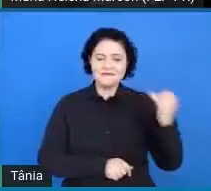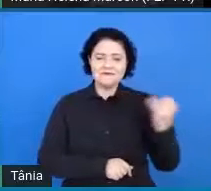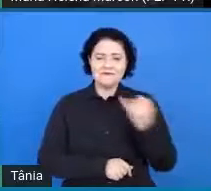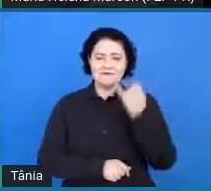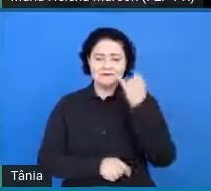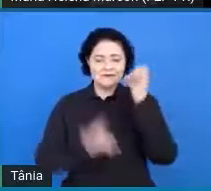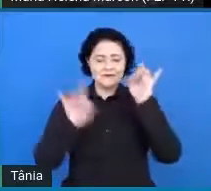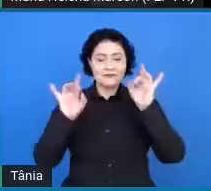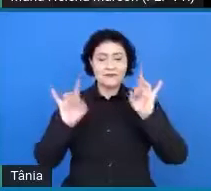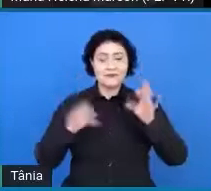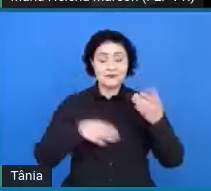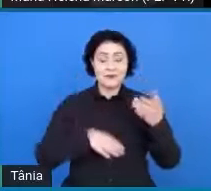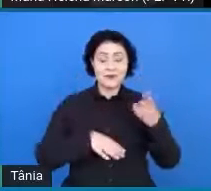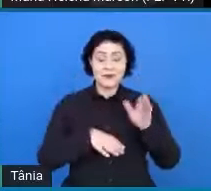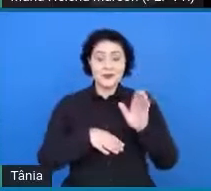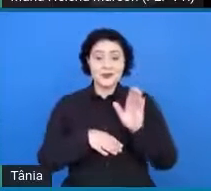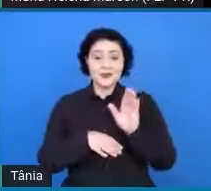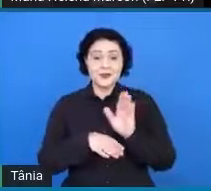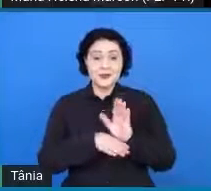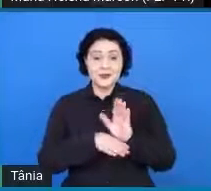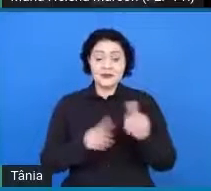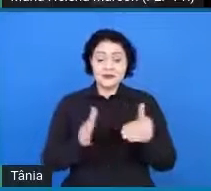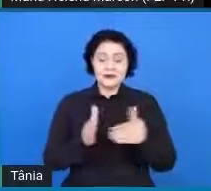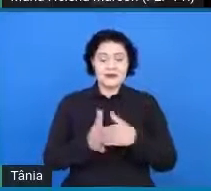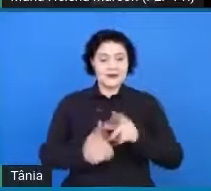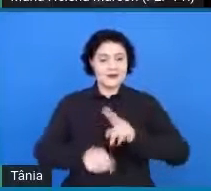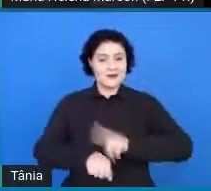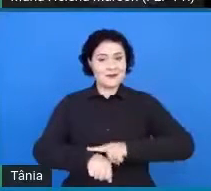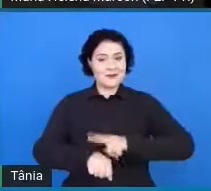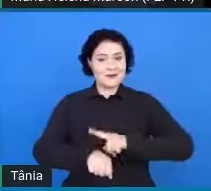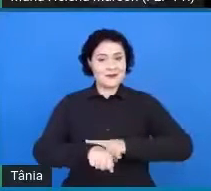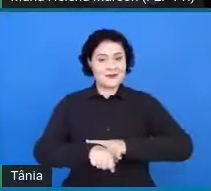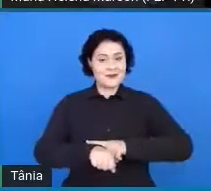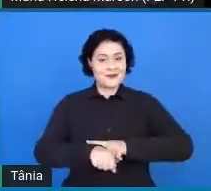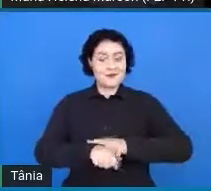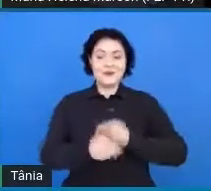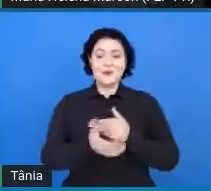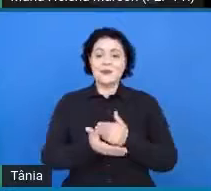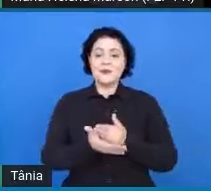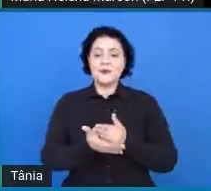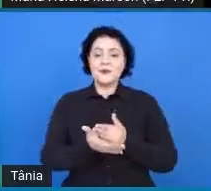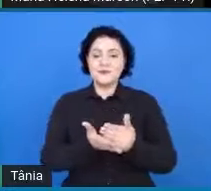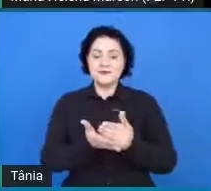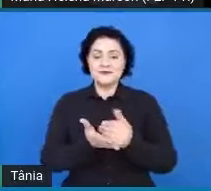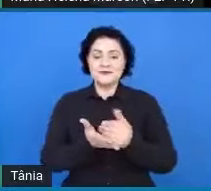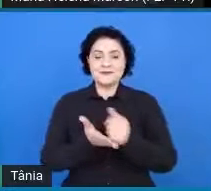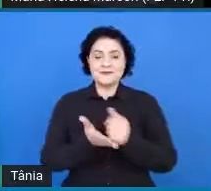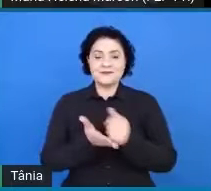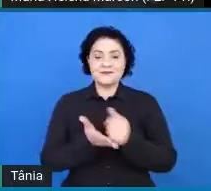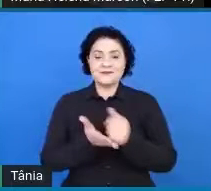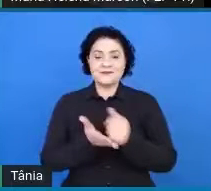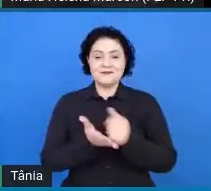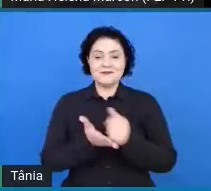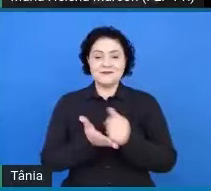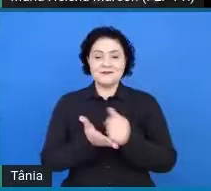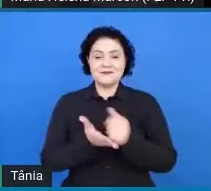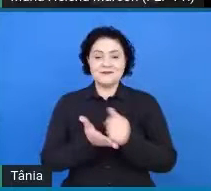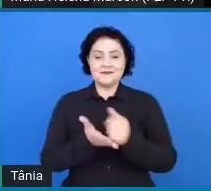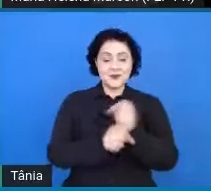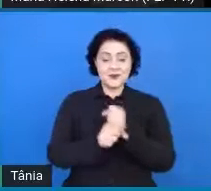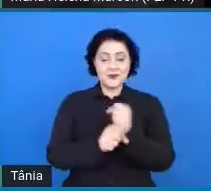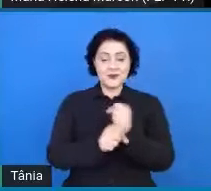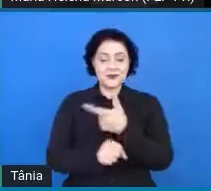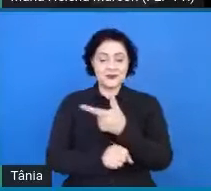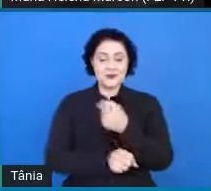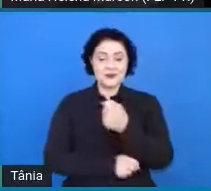e ele colabora conosco até o presente momento nós iniciamos essas tarefas em julho de 2013